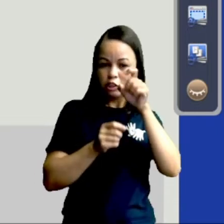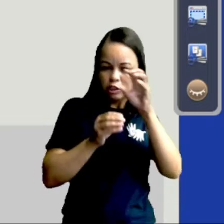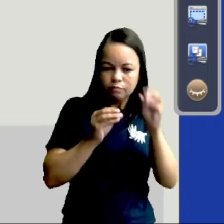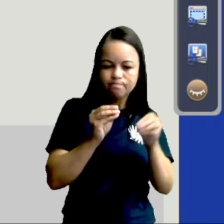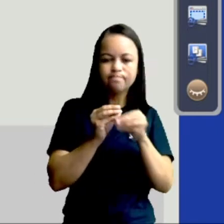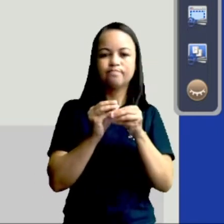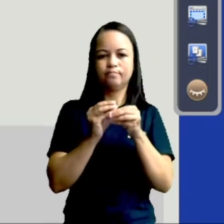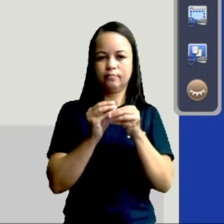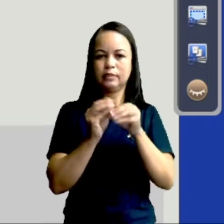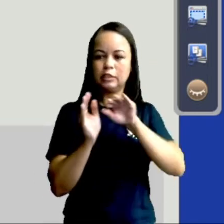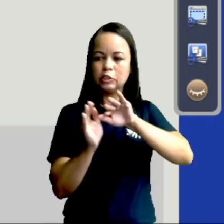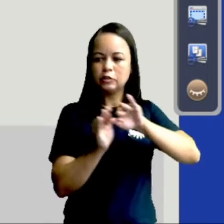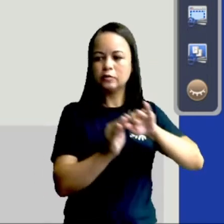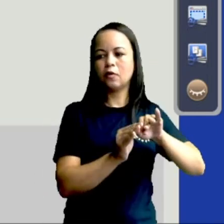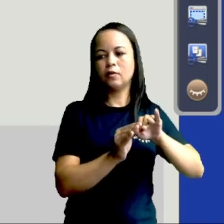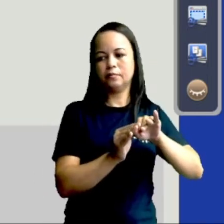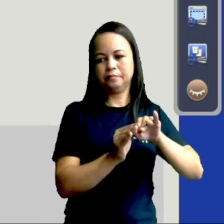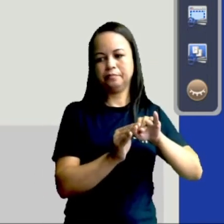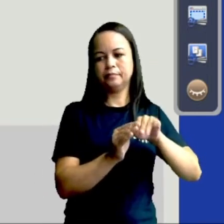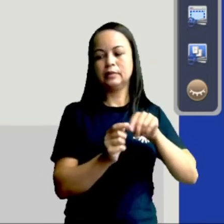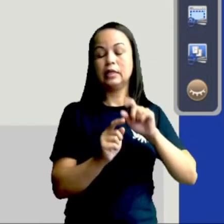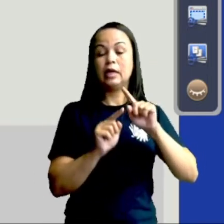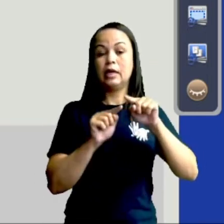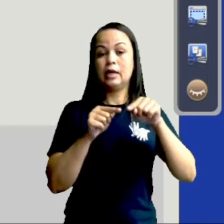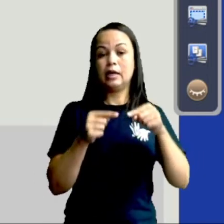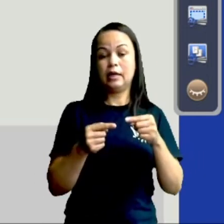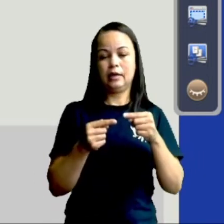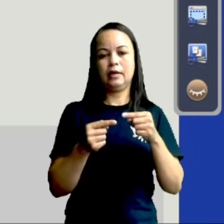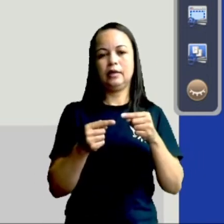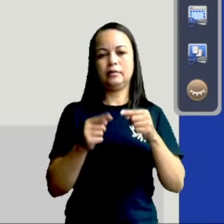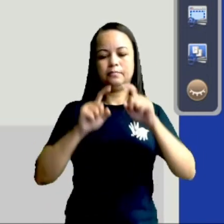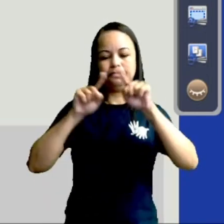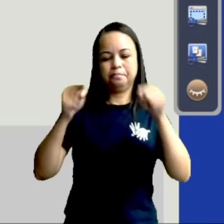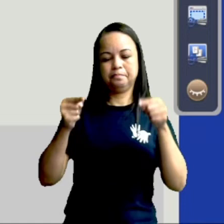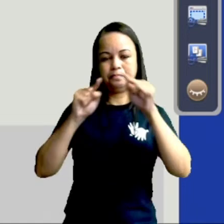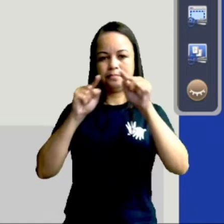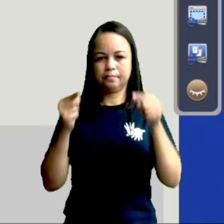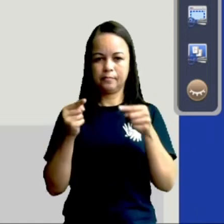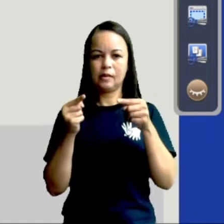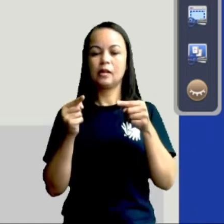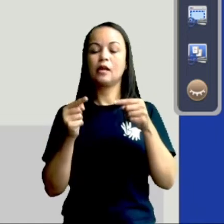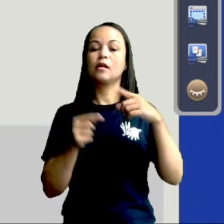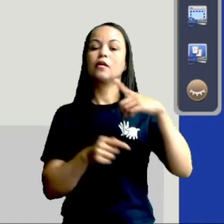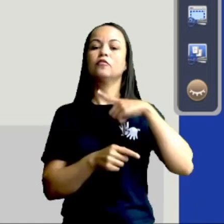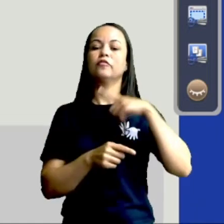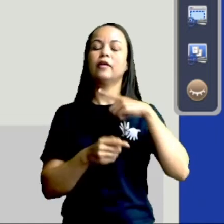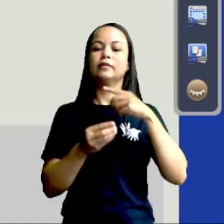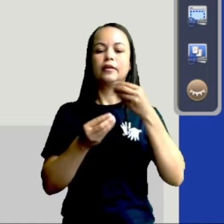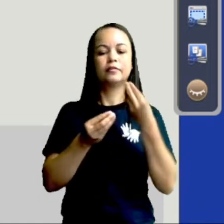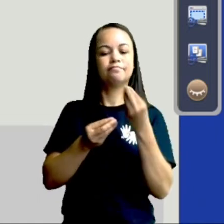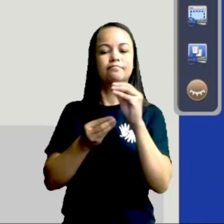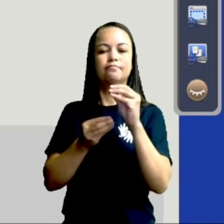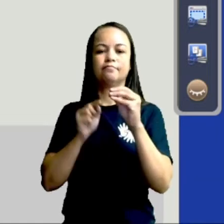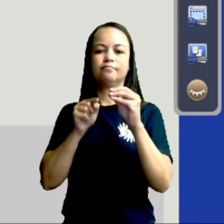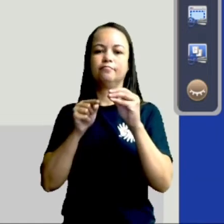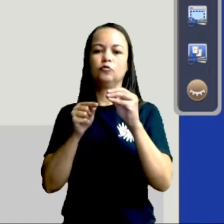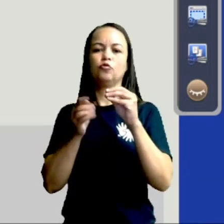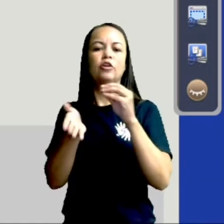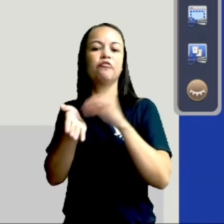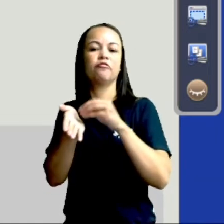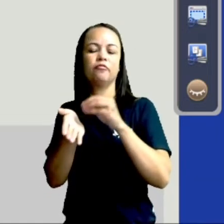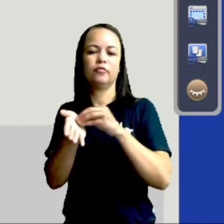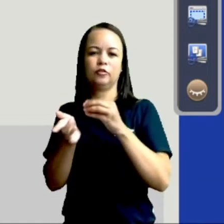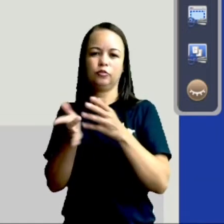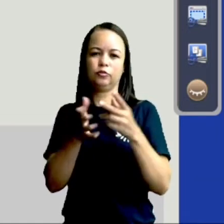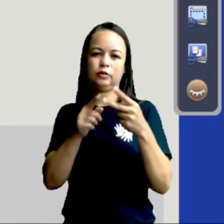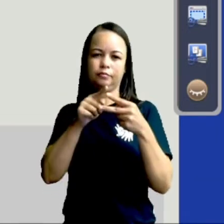parcelas? Isola o x. E entre parênteses, a gente vai deixar o que restou